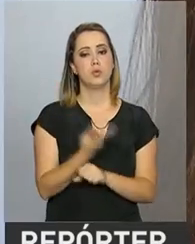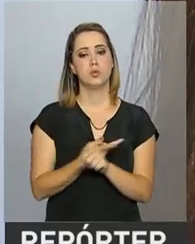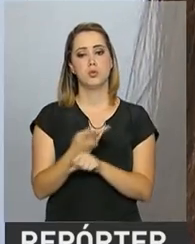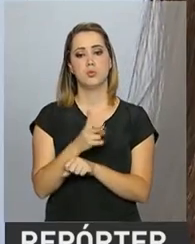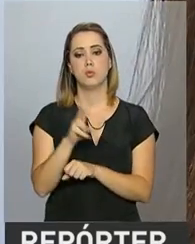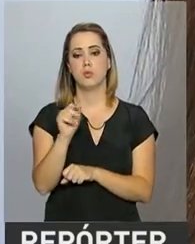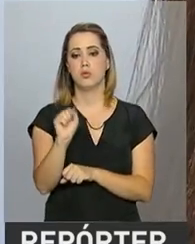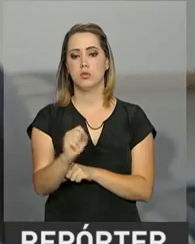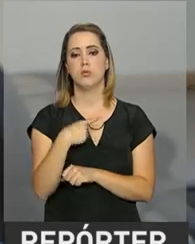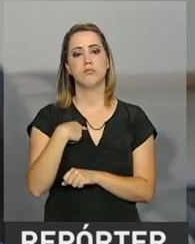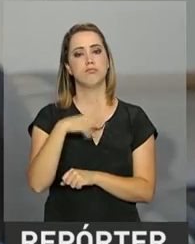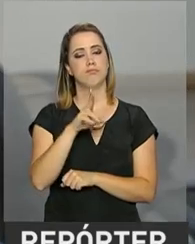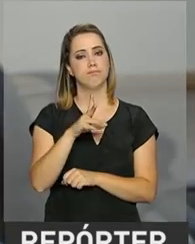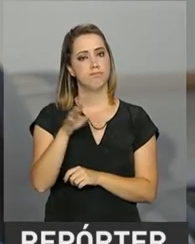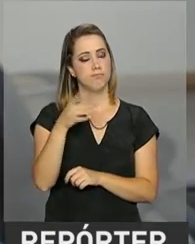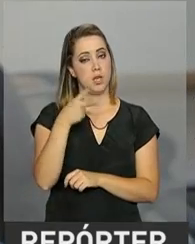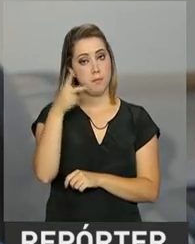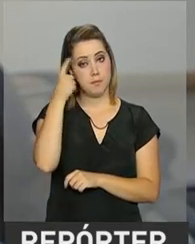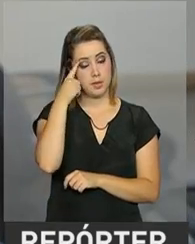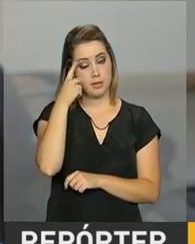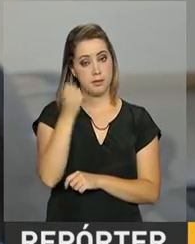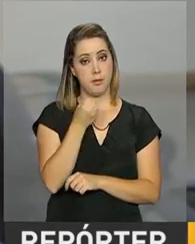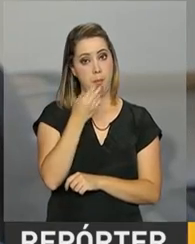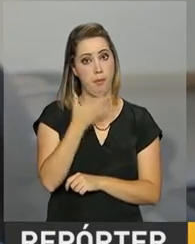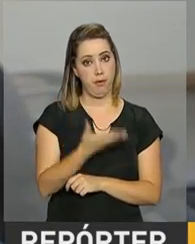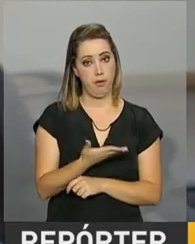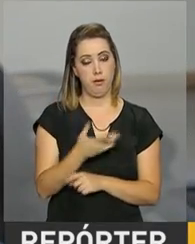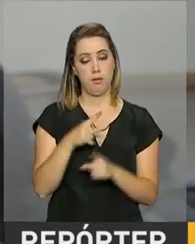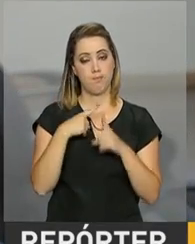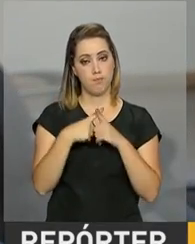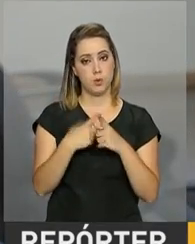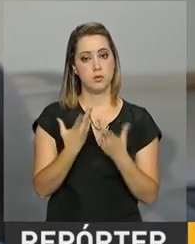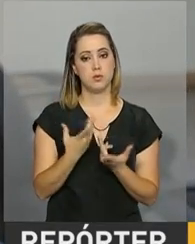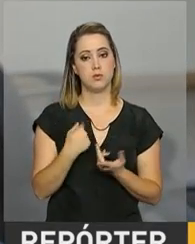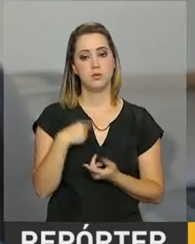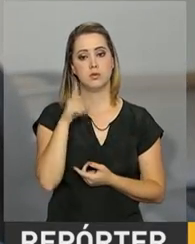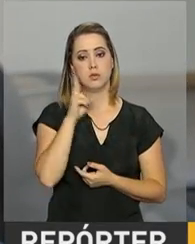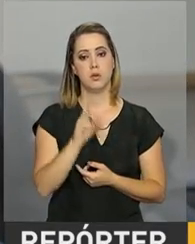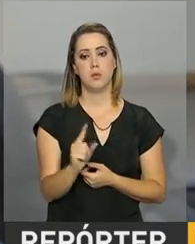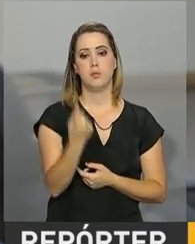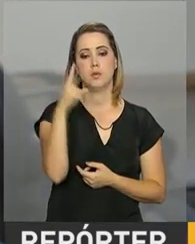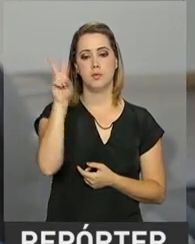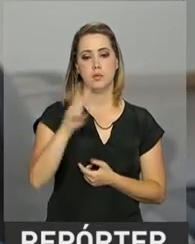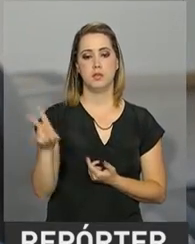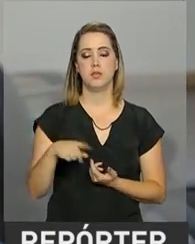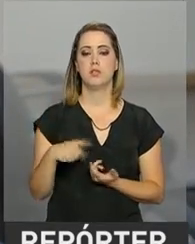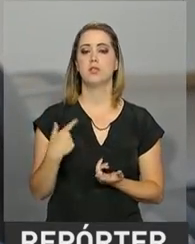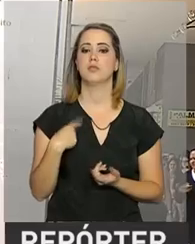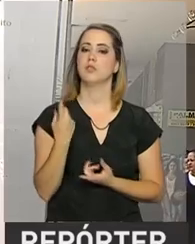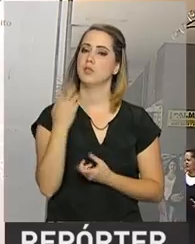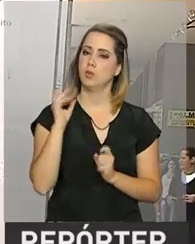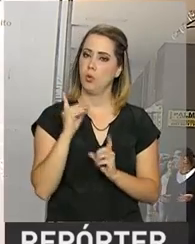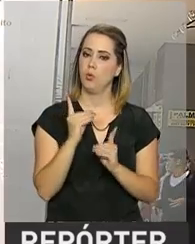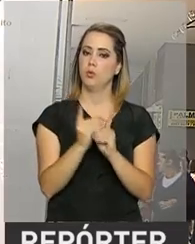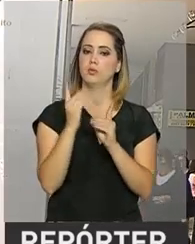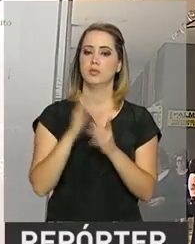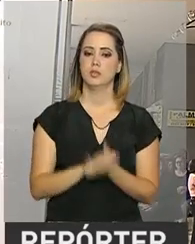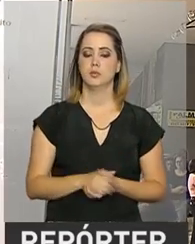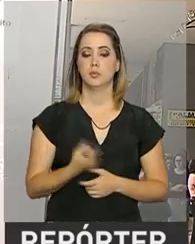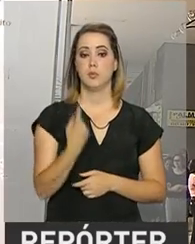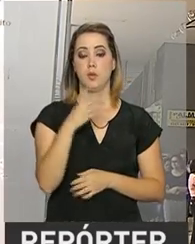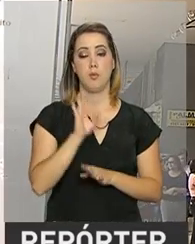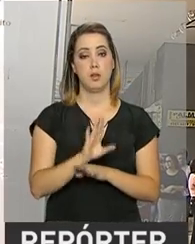é o otimismo. É a primeira vez que eu venho para conseguir um emprego, né? Vamos ver se eu consigo, né? Para ajudar quem